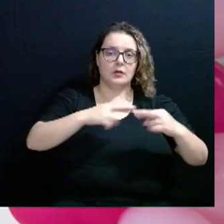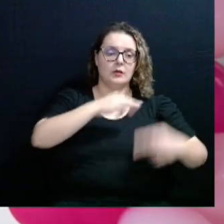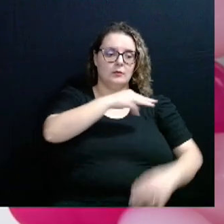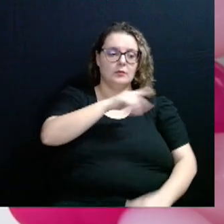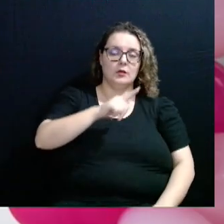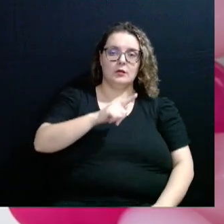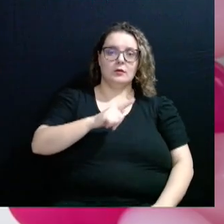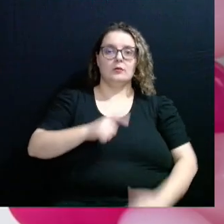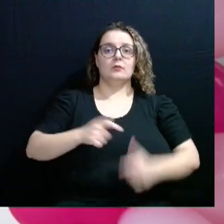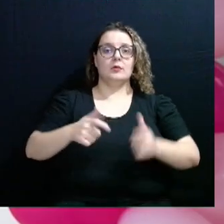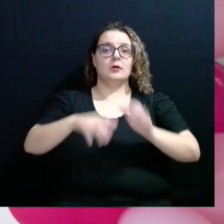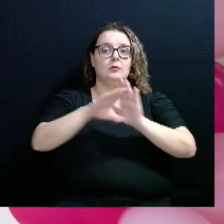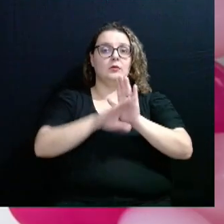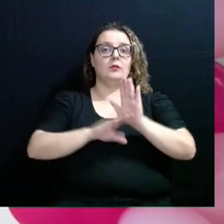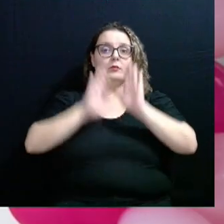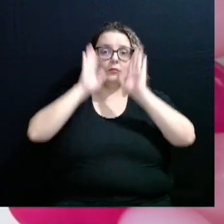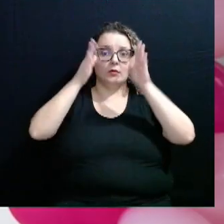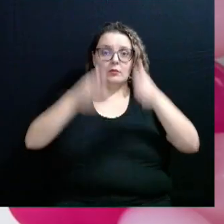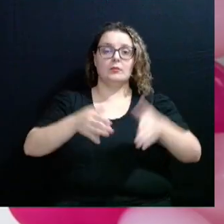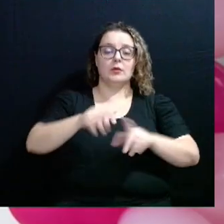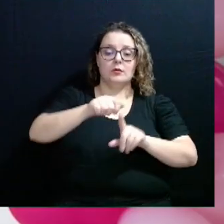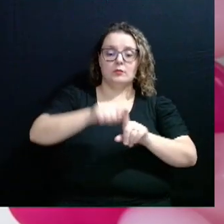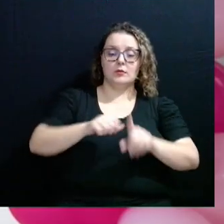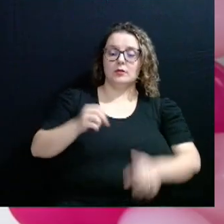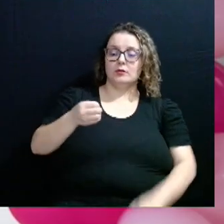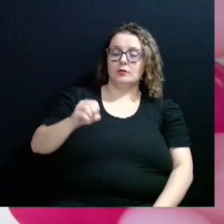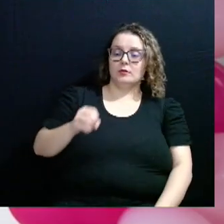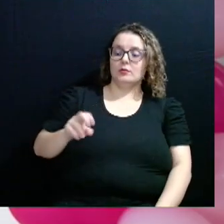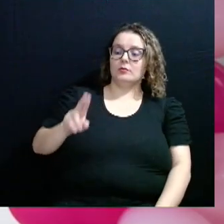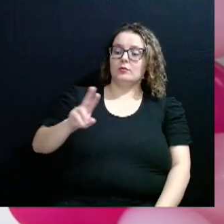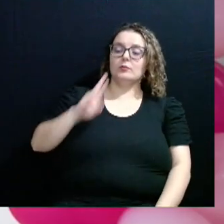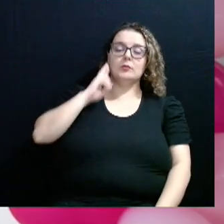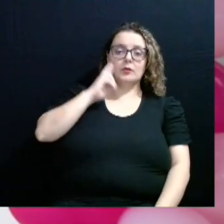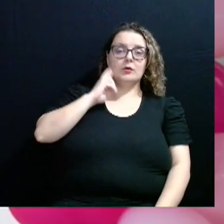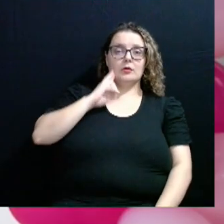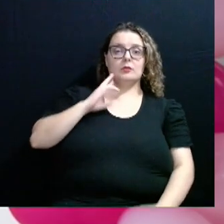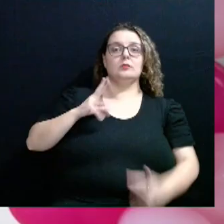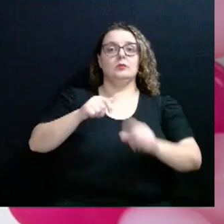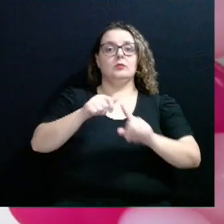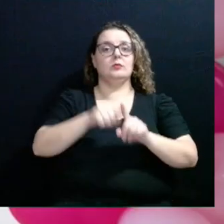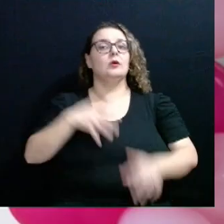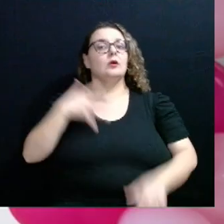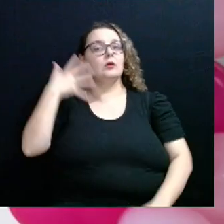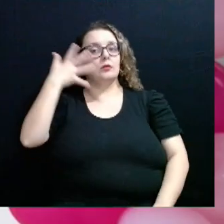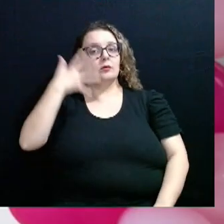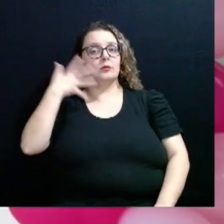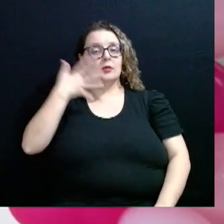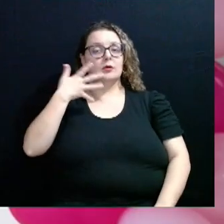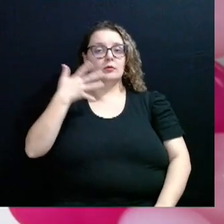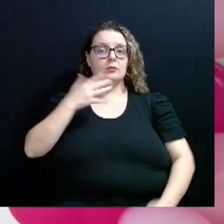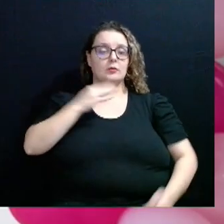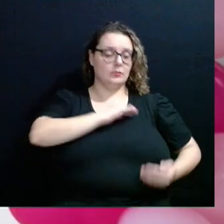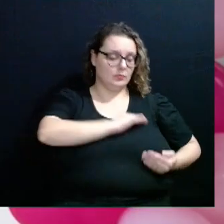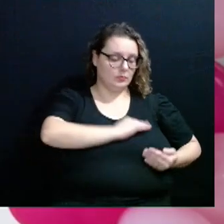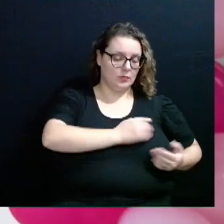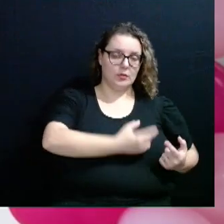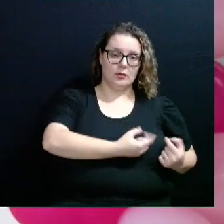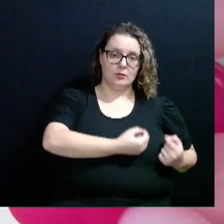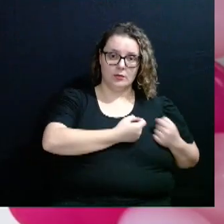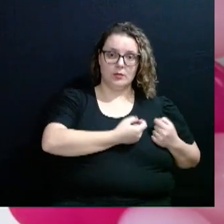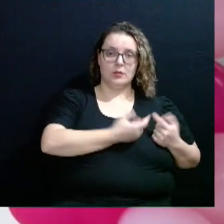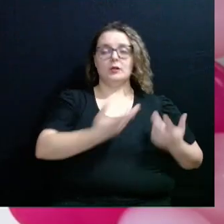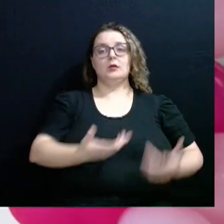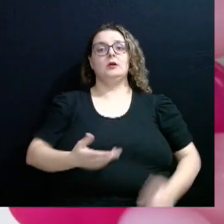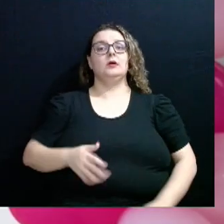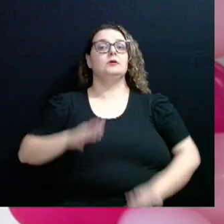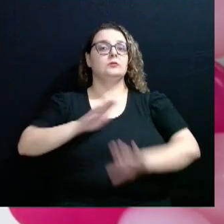para o Outubro Rosa durante todo o mês, contando com palestras sobre o câncer de mama, atividades culturais, além